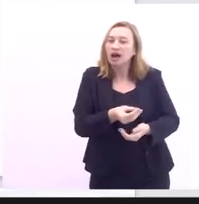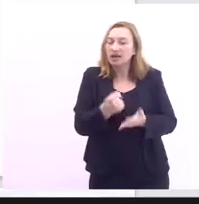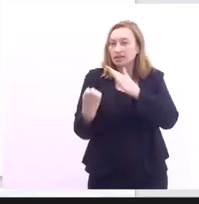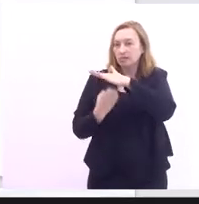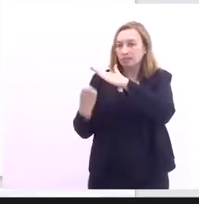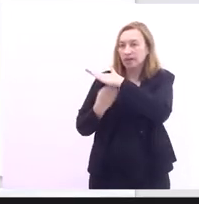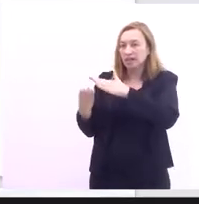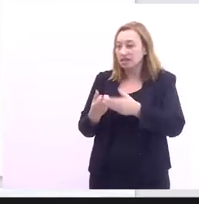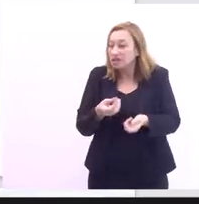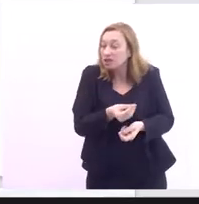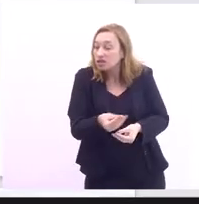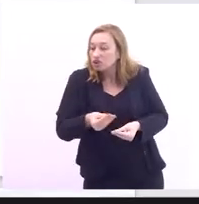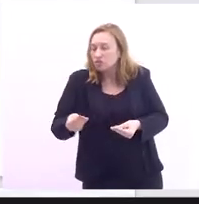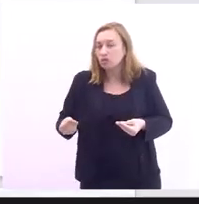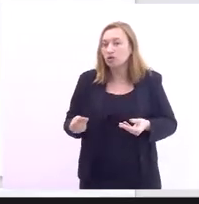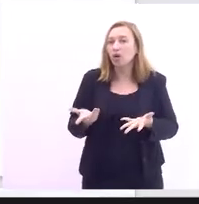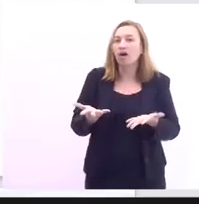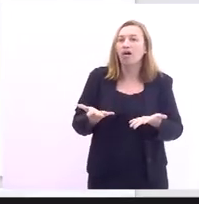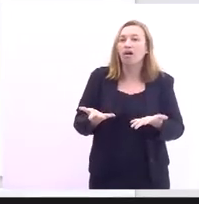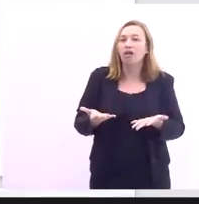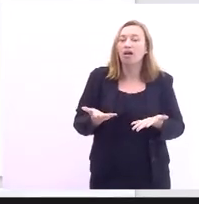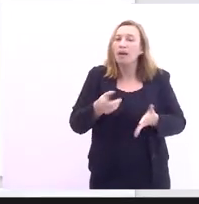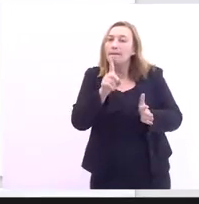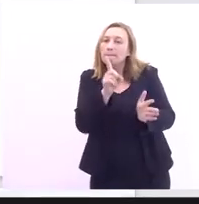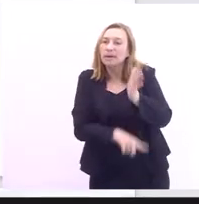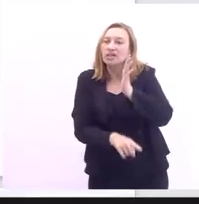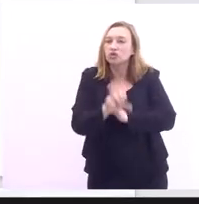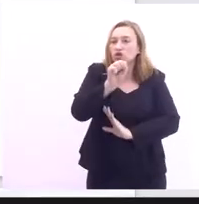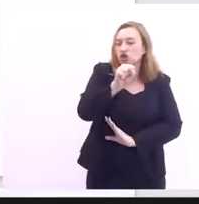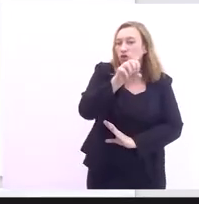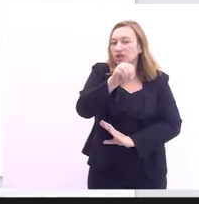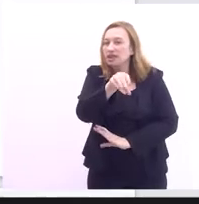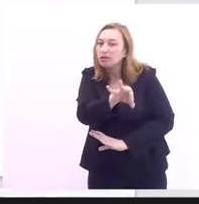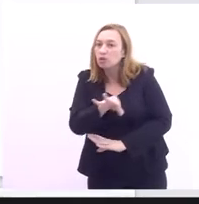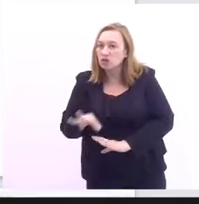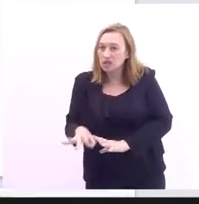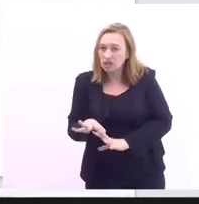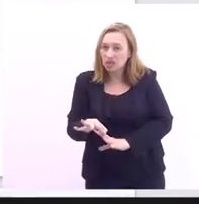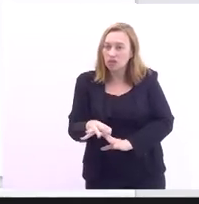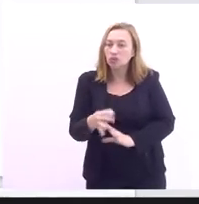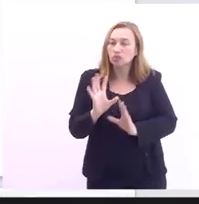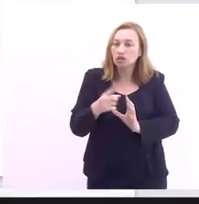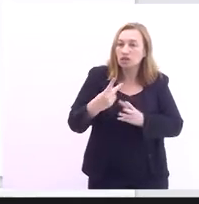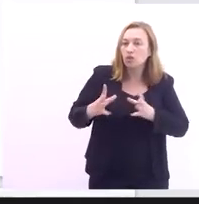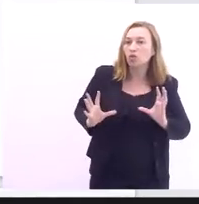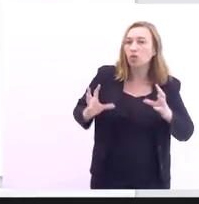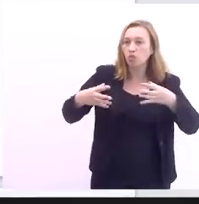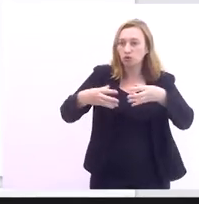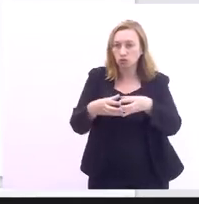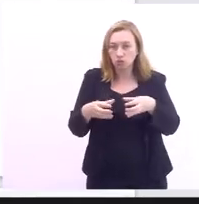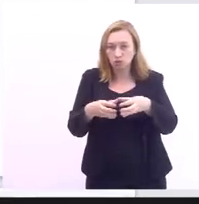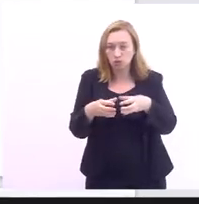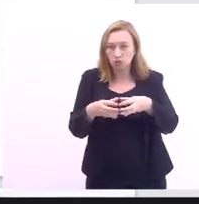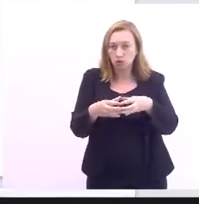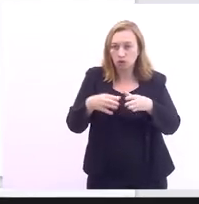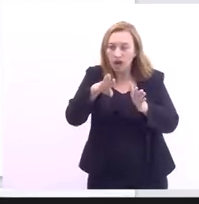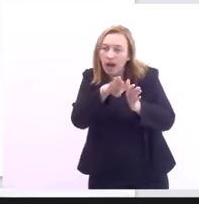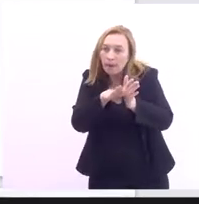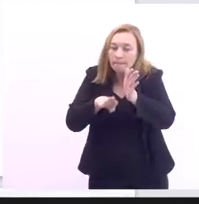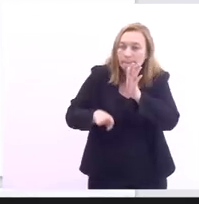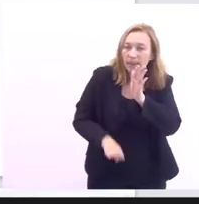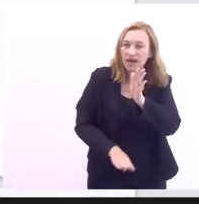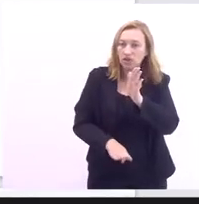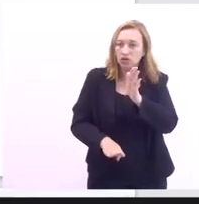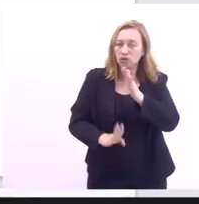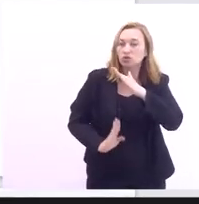distribuidoras que estiverem com menos de 80% dos seus conjuntos abaixo do